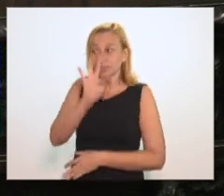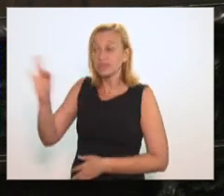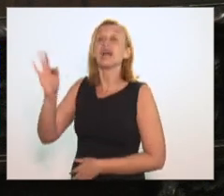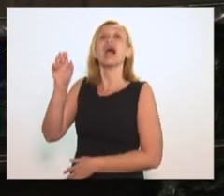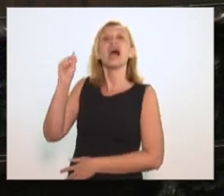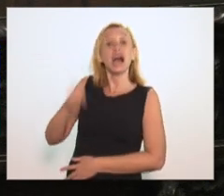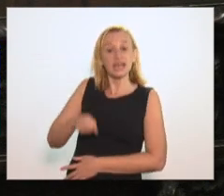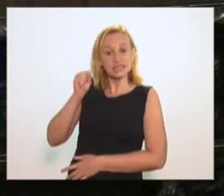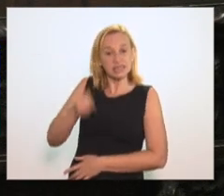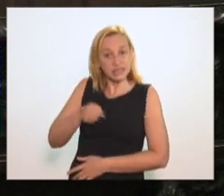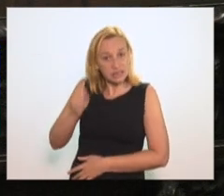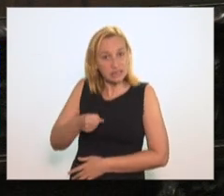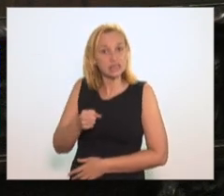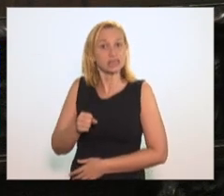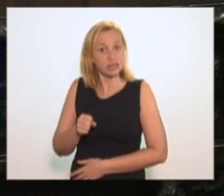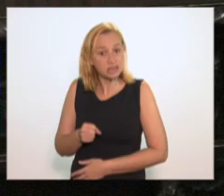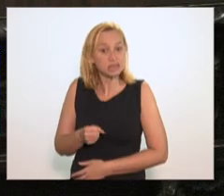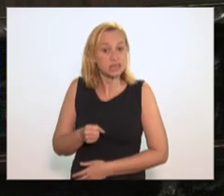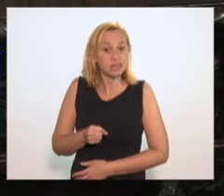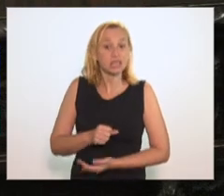de forma